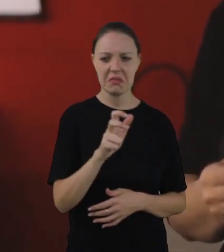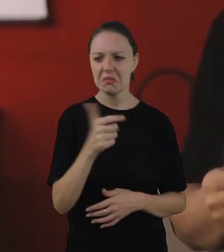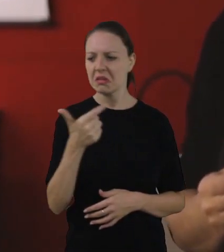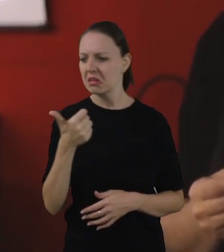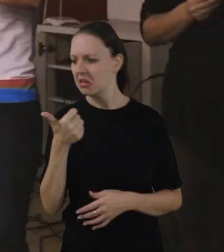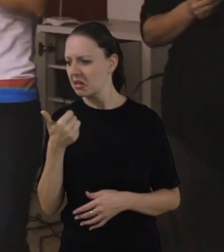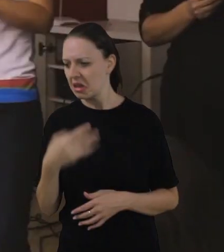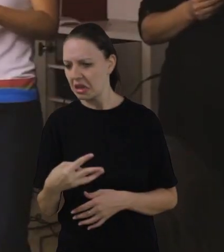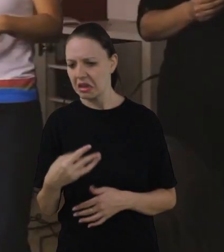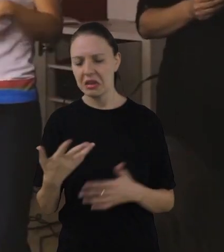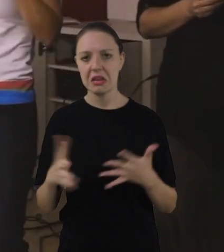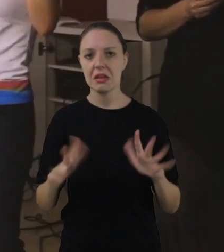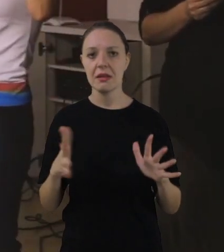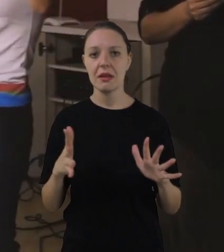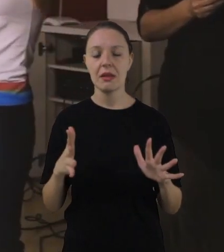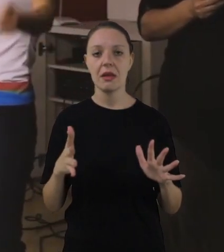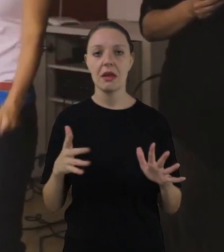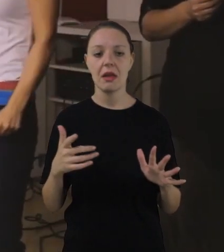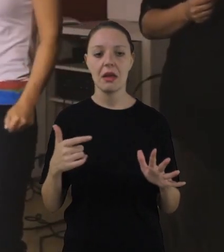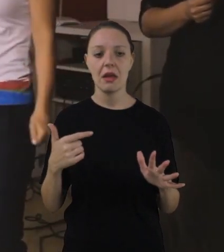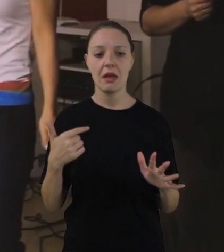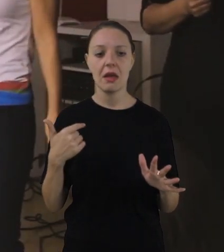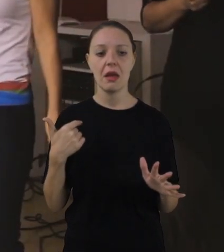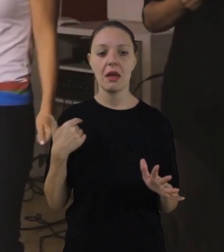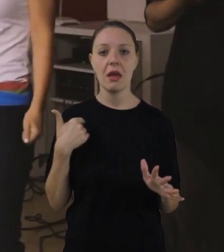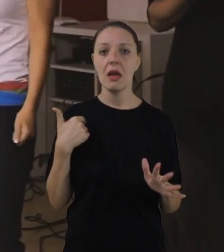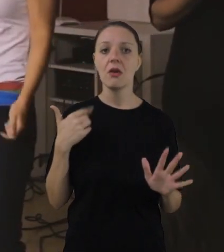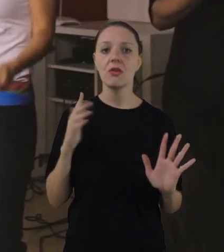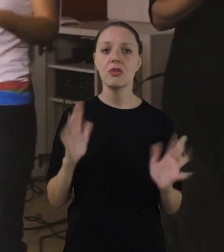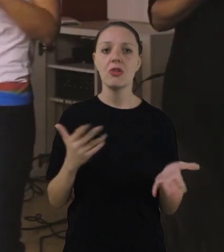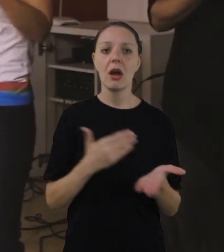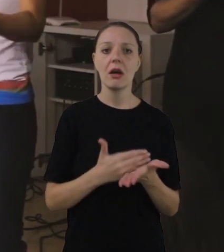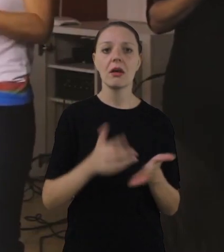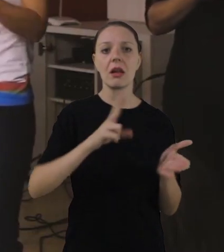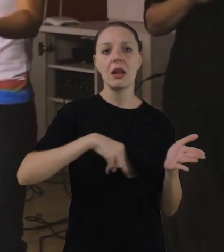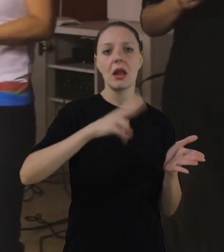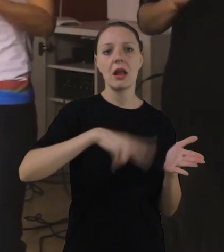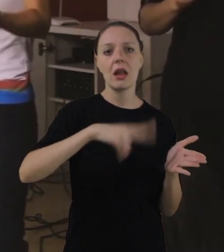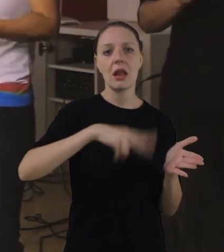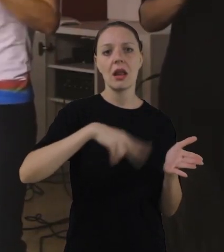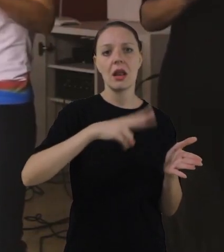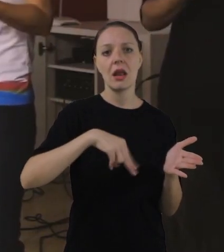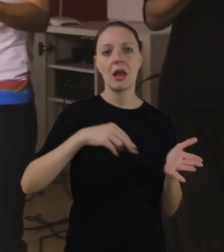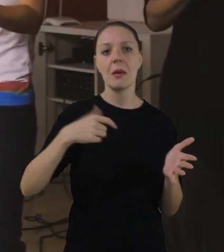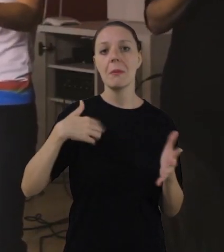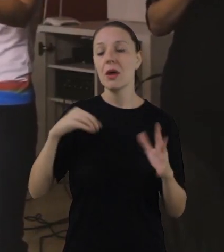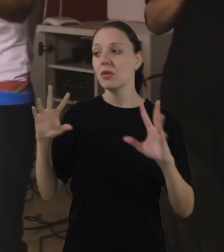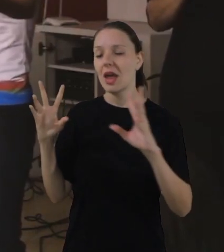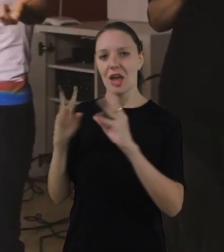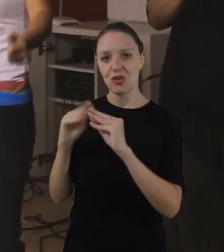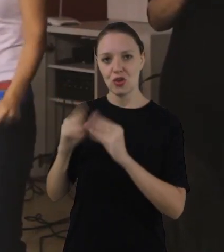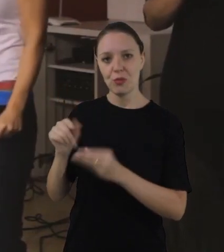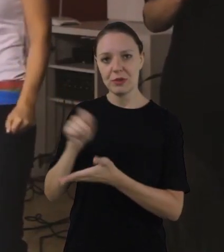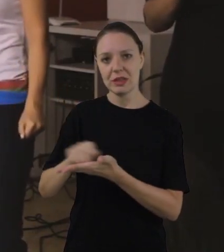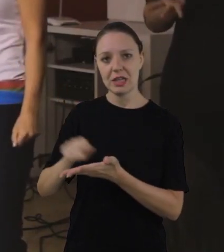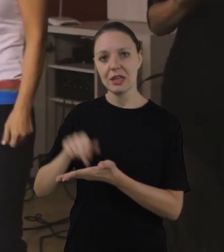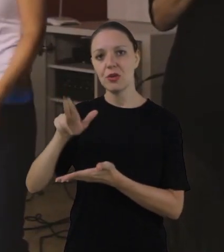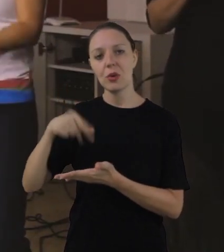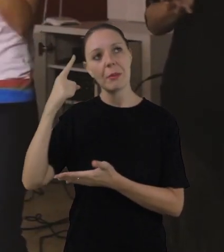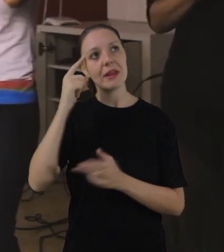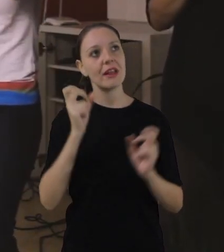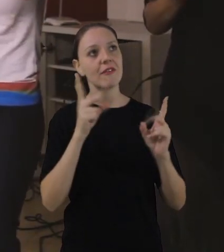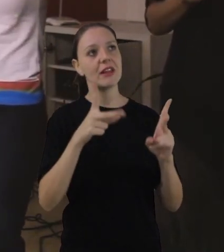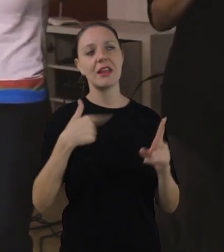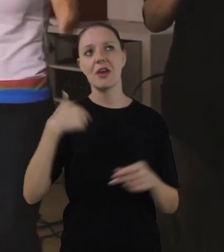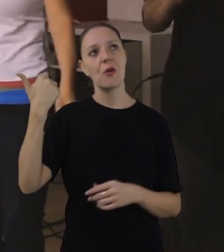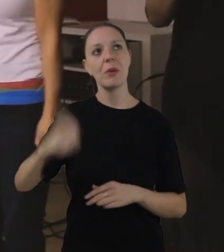13, eu não tinha me ligado na época, eu sempre fui uma péssima vendedora, mas já tinha começado a vender ali meus resumos, né, para o pessoal,